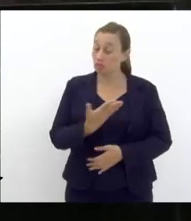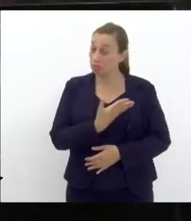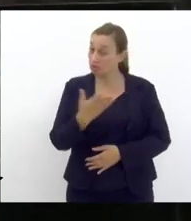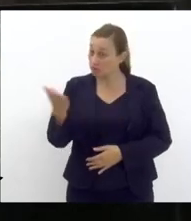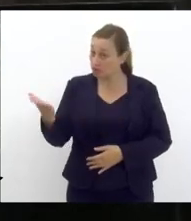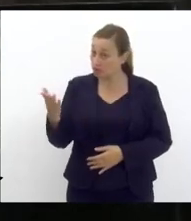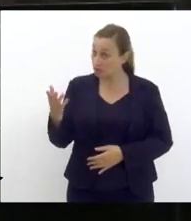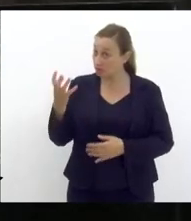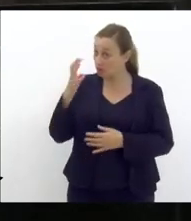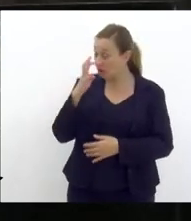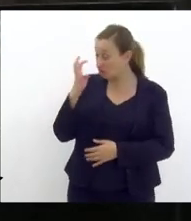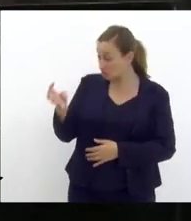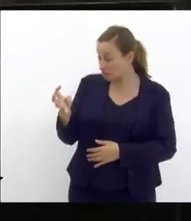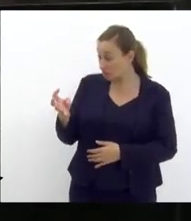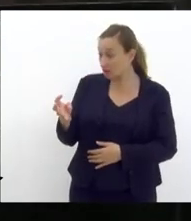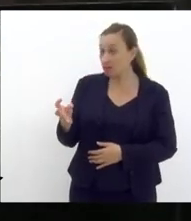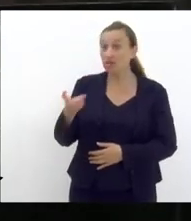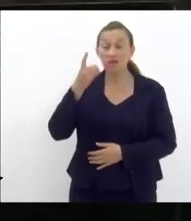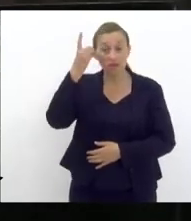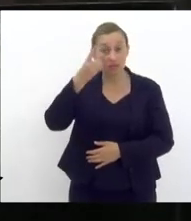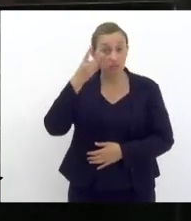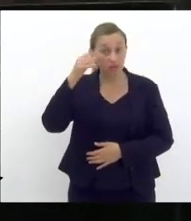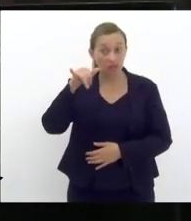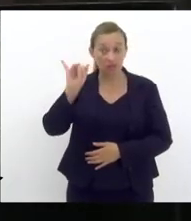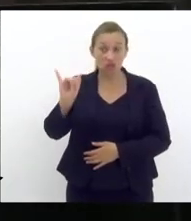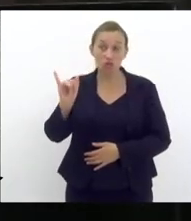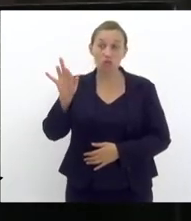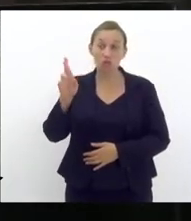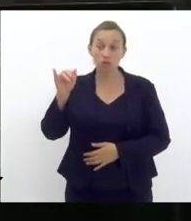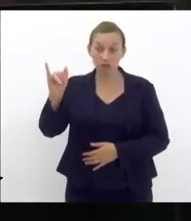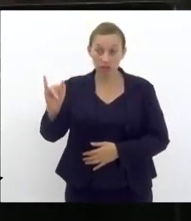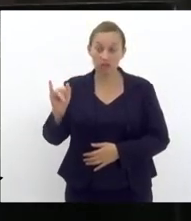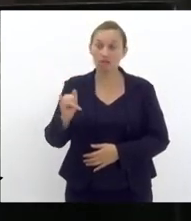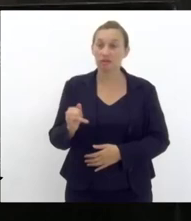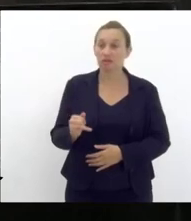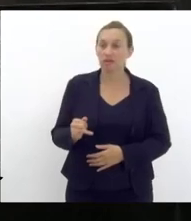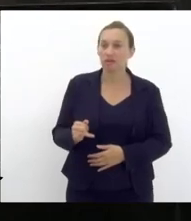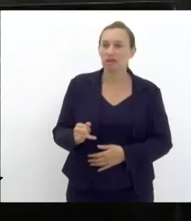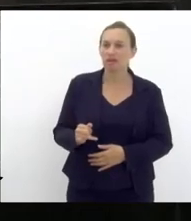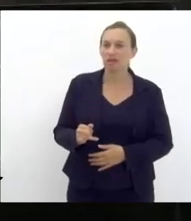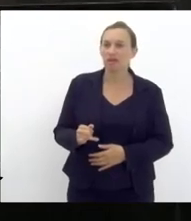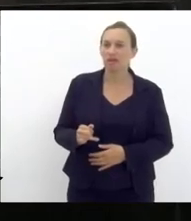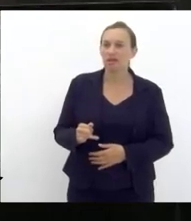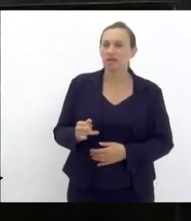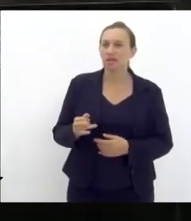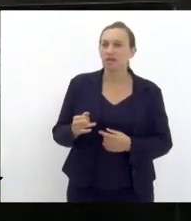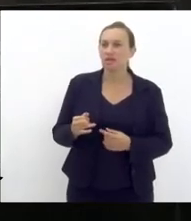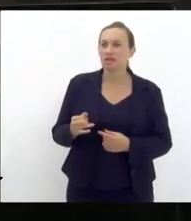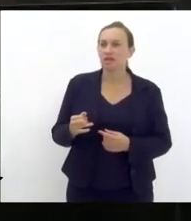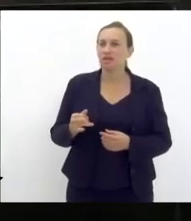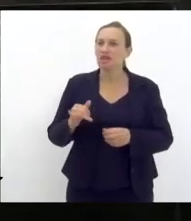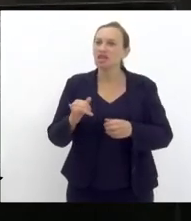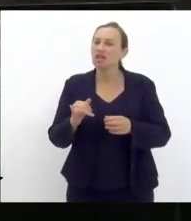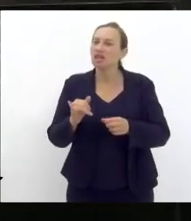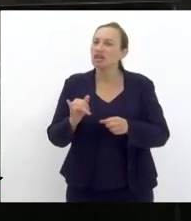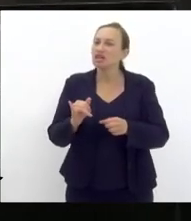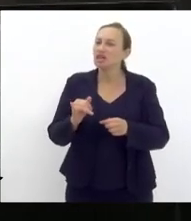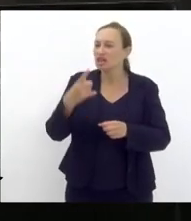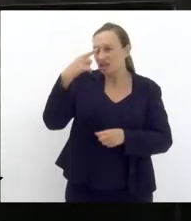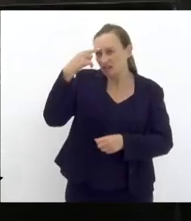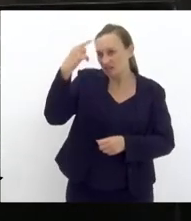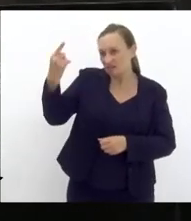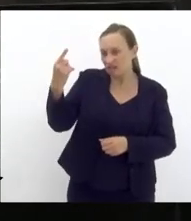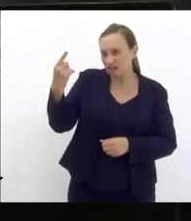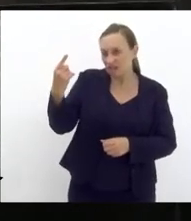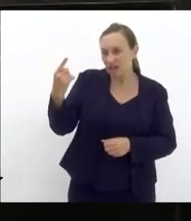foi acusar o deputado Yuri de imputaram um crime e o deputado Yuri